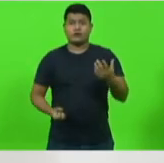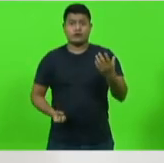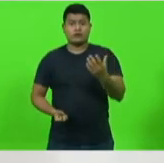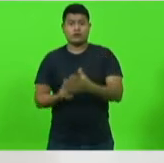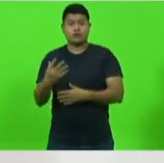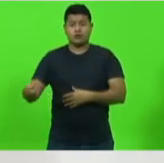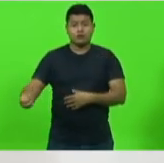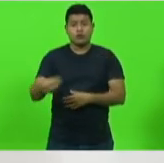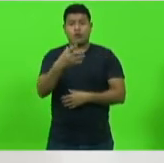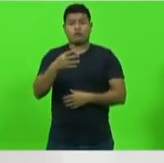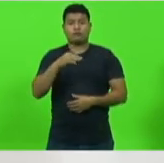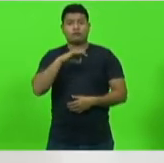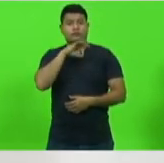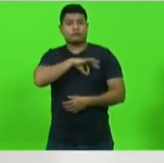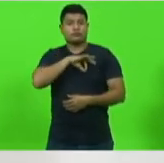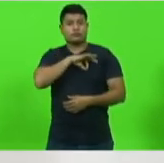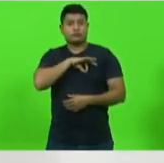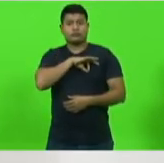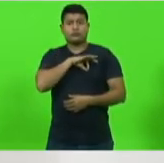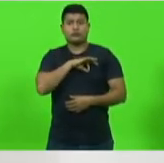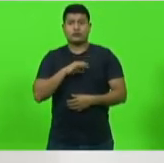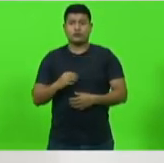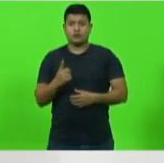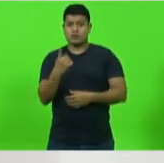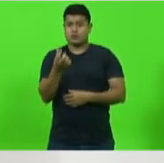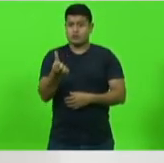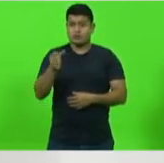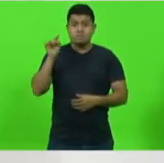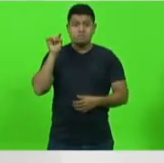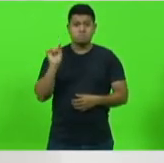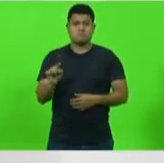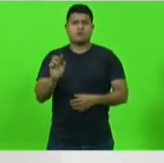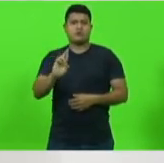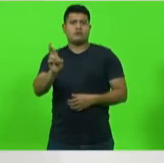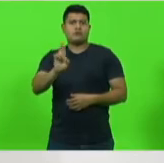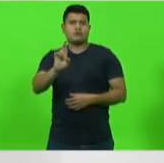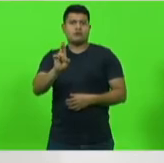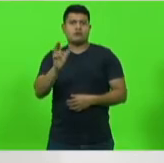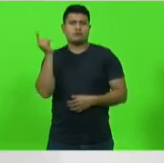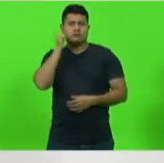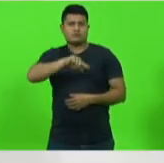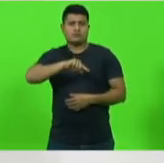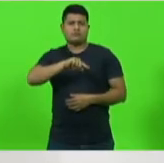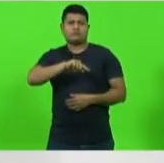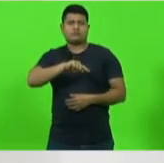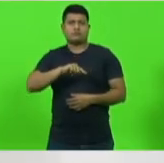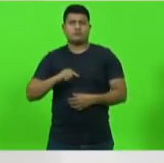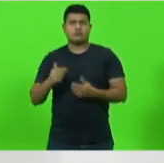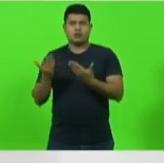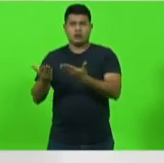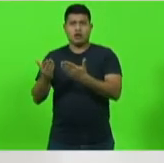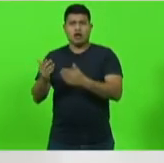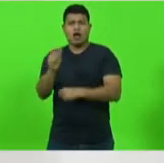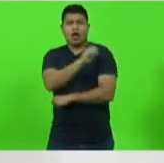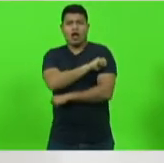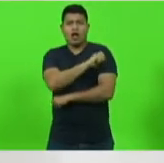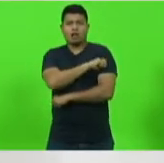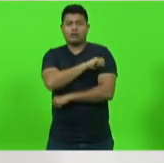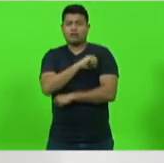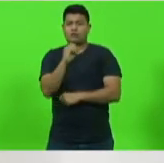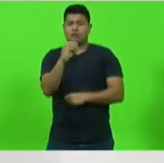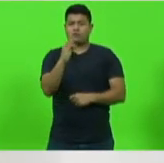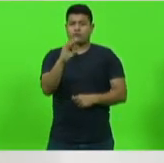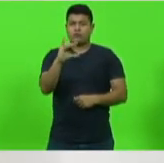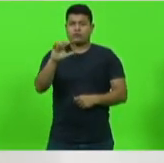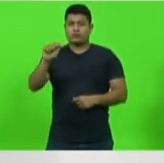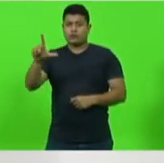Santa Catarina, criando um salário de R$16 mil para alunos oficiais, R$16 mil, nenhum